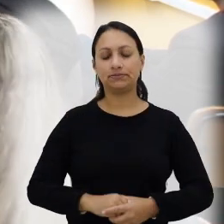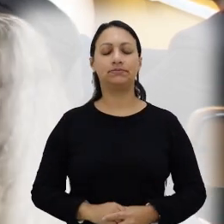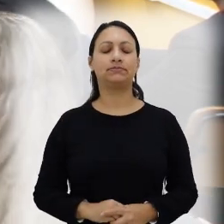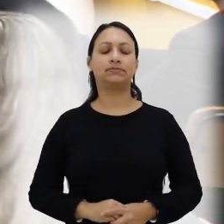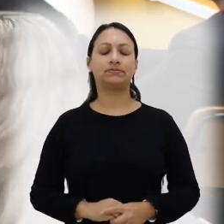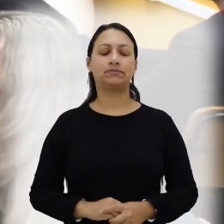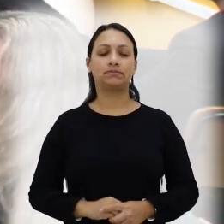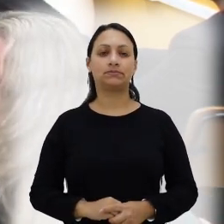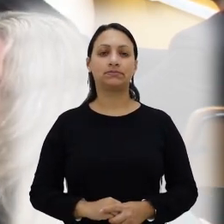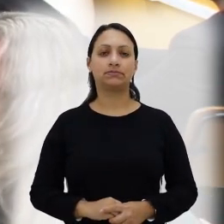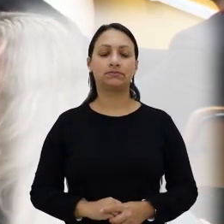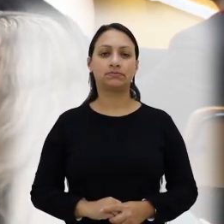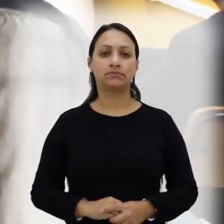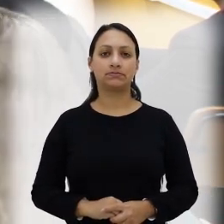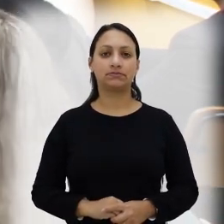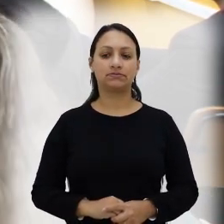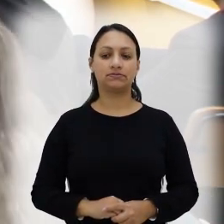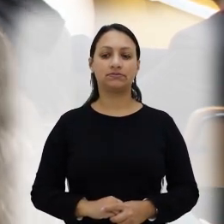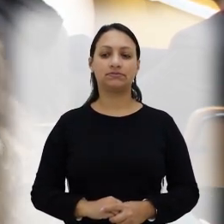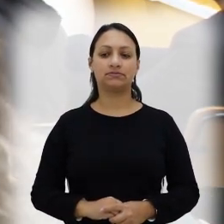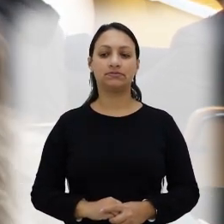Hã?